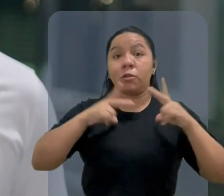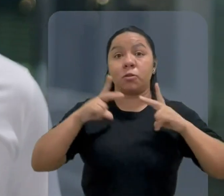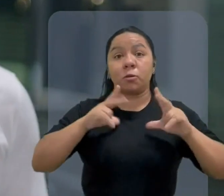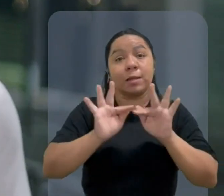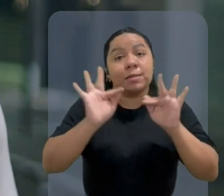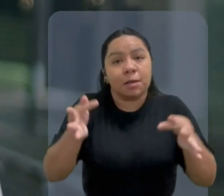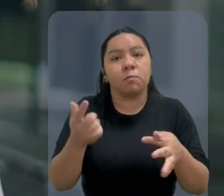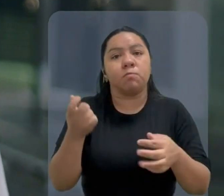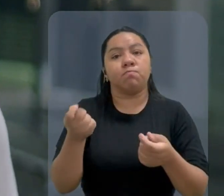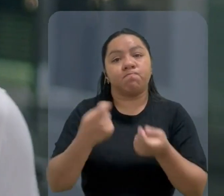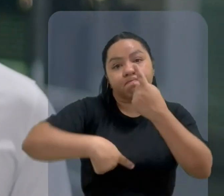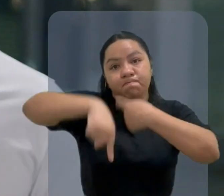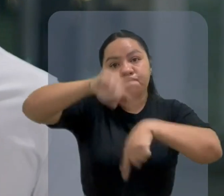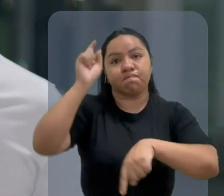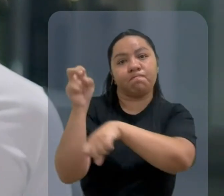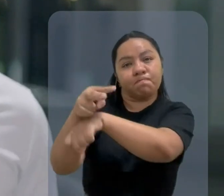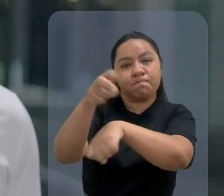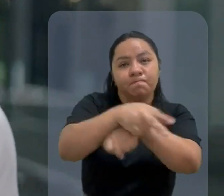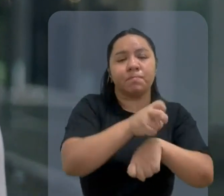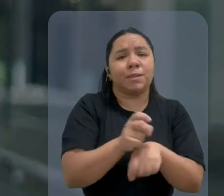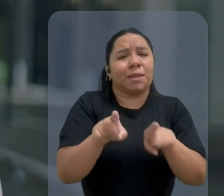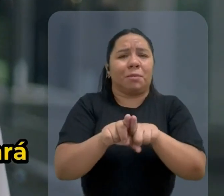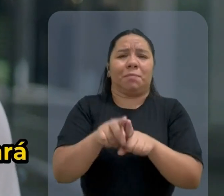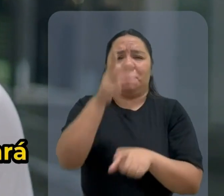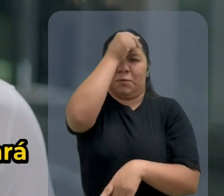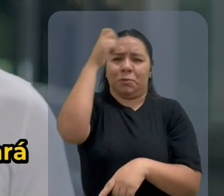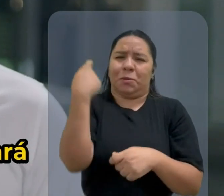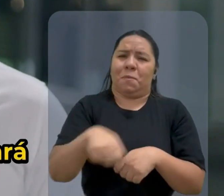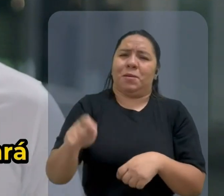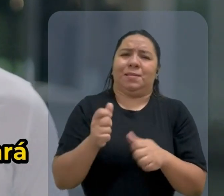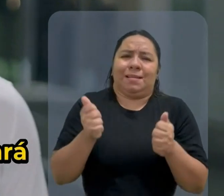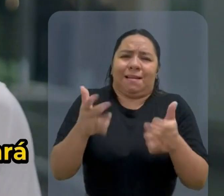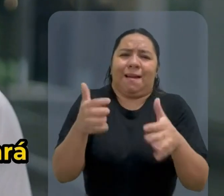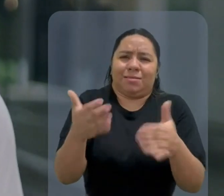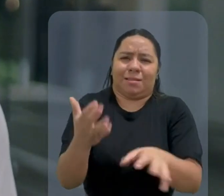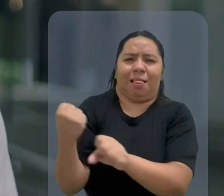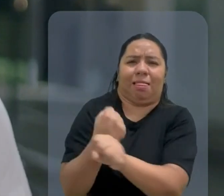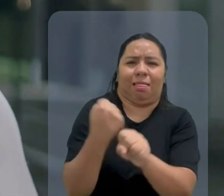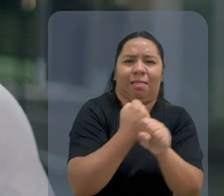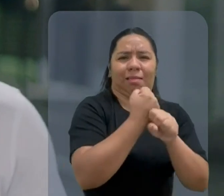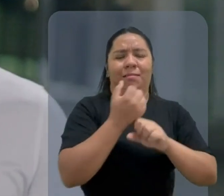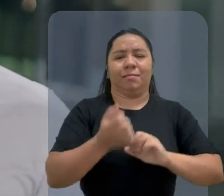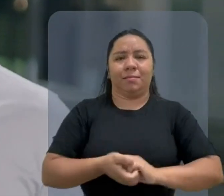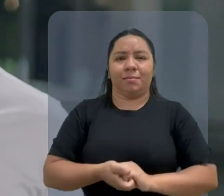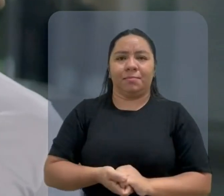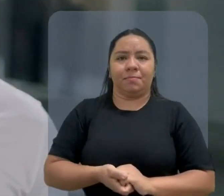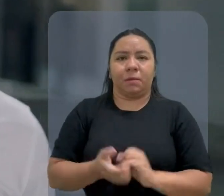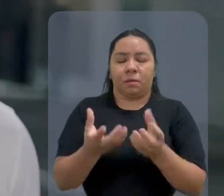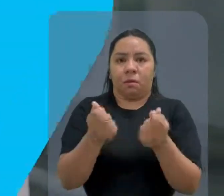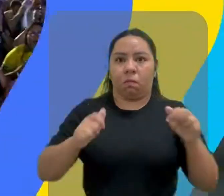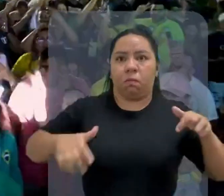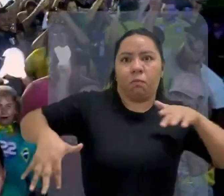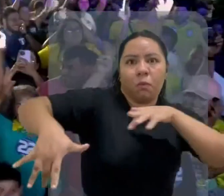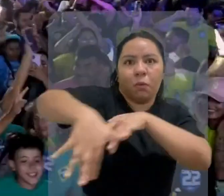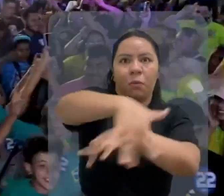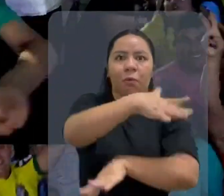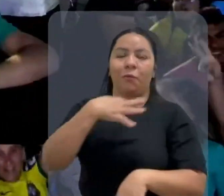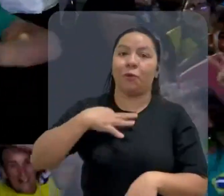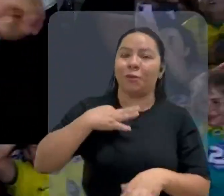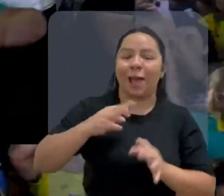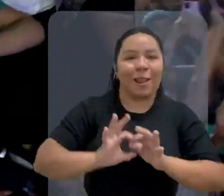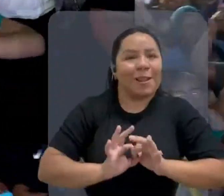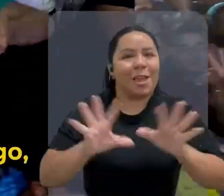mais rapidez, as clínicas, que vão gerar mais emprego e renda, e a prefeitura, que não precisará gastar milhões com novas estruturas. Uma